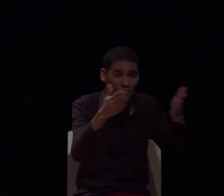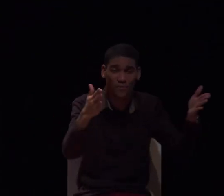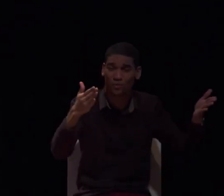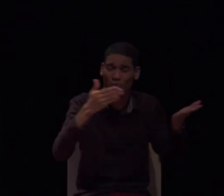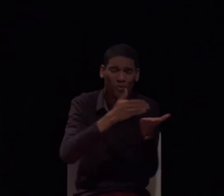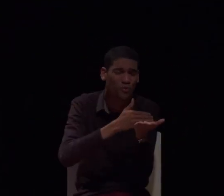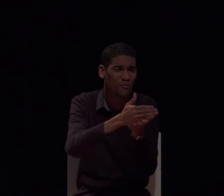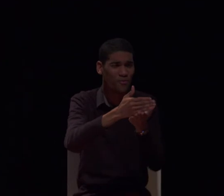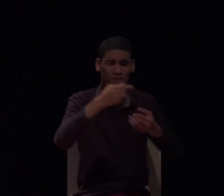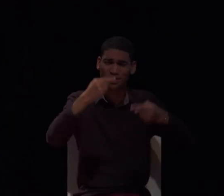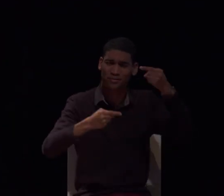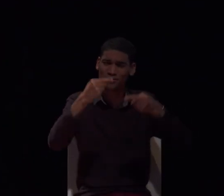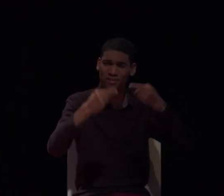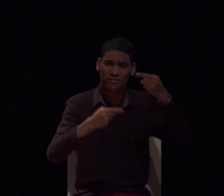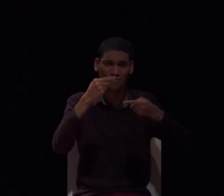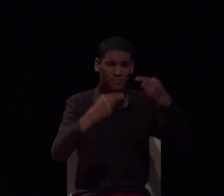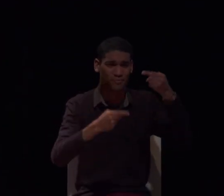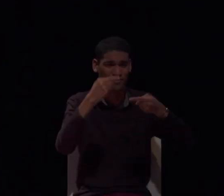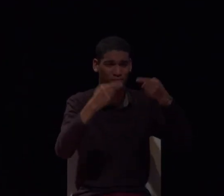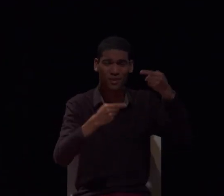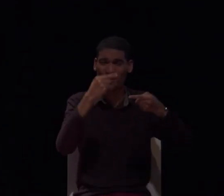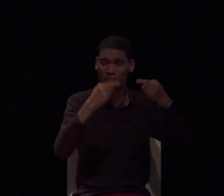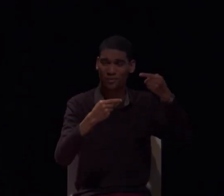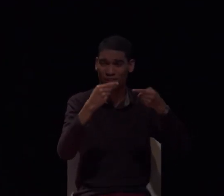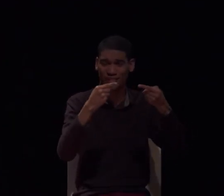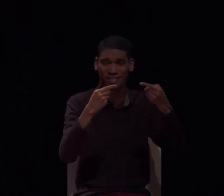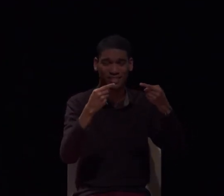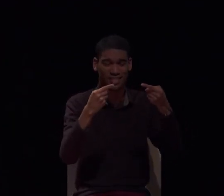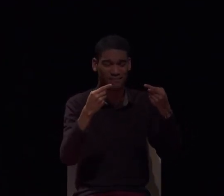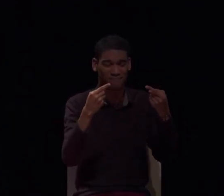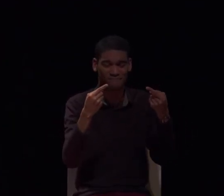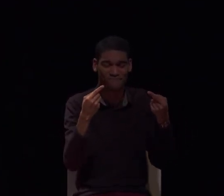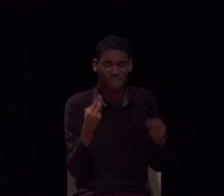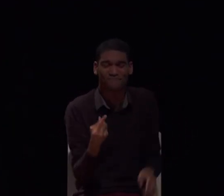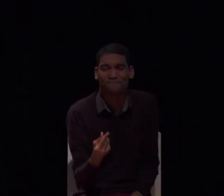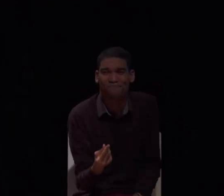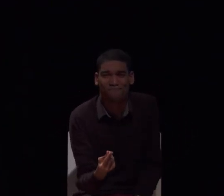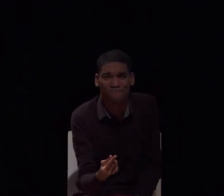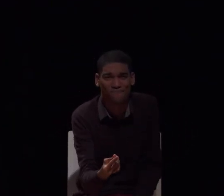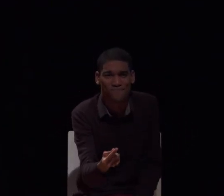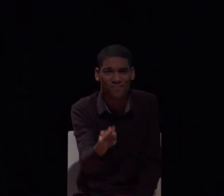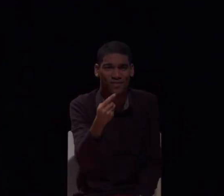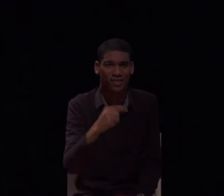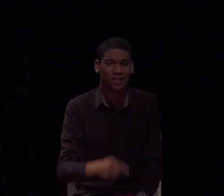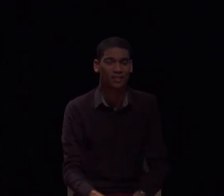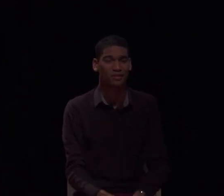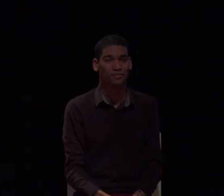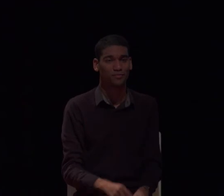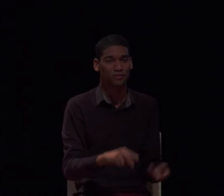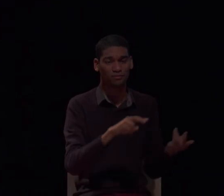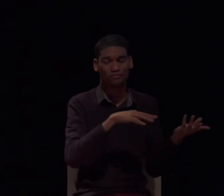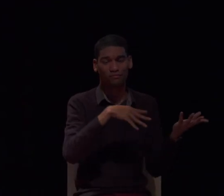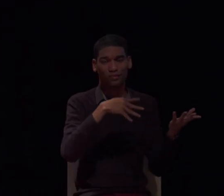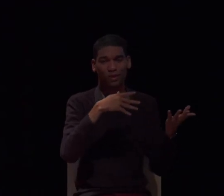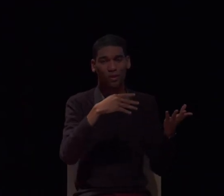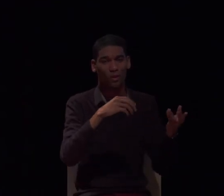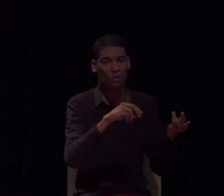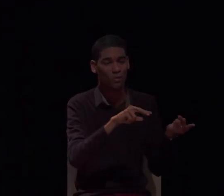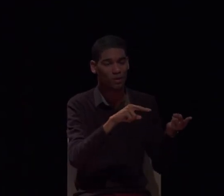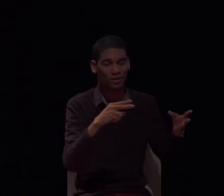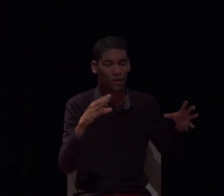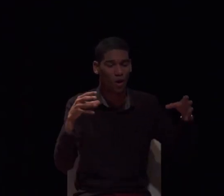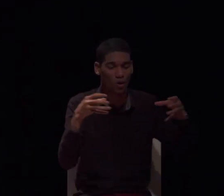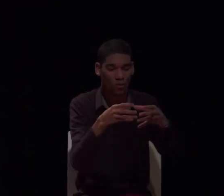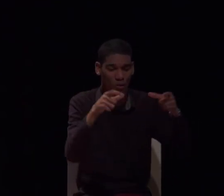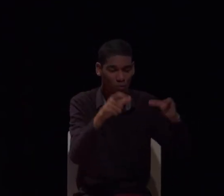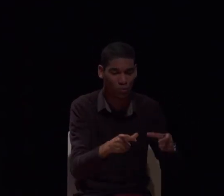que essas políticas não sejam políticas eventuais que elas não seja uma ação deslocada é o localizada